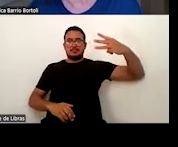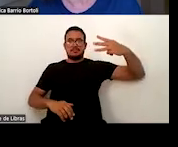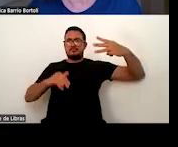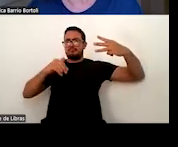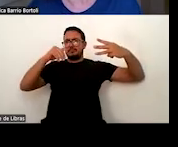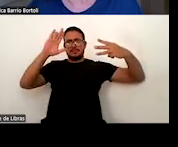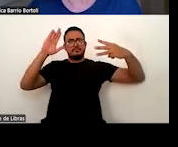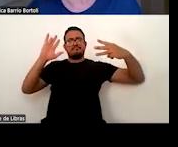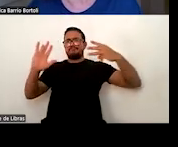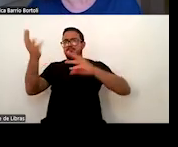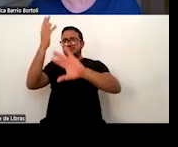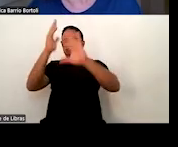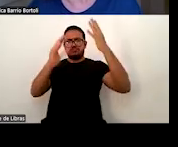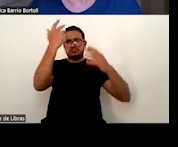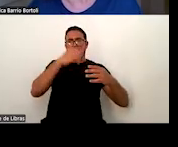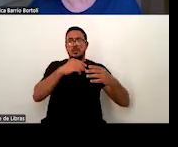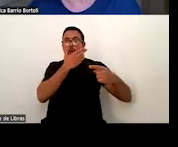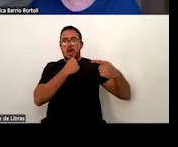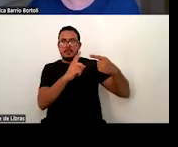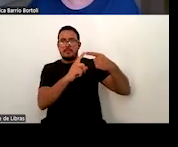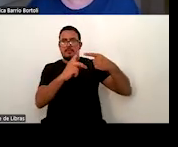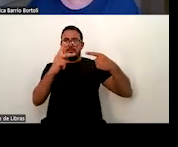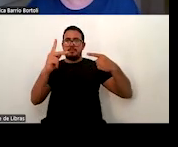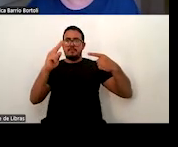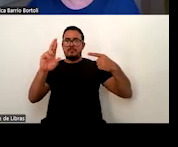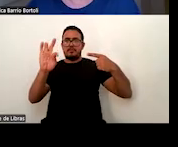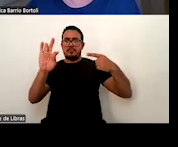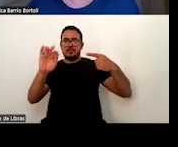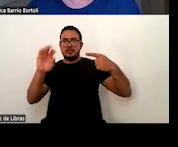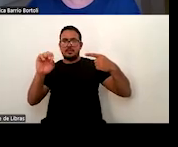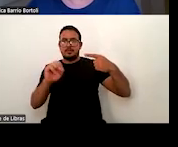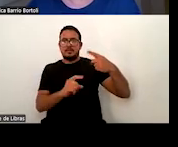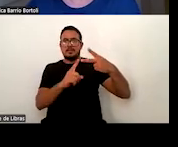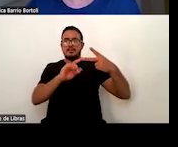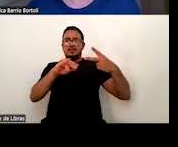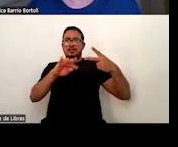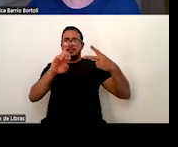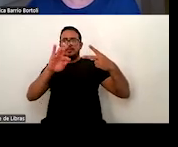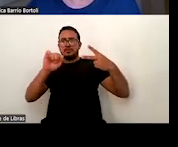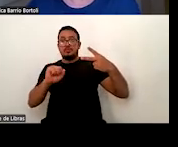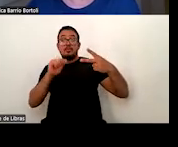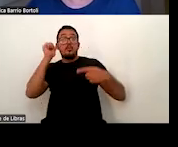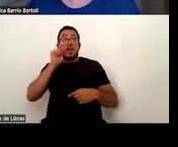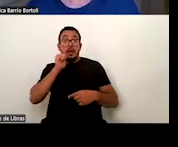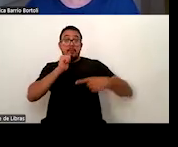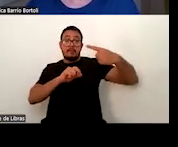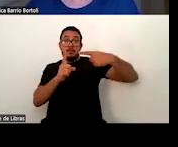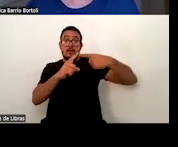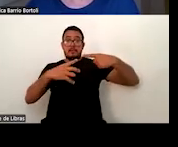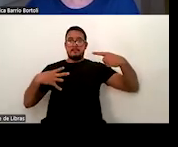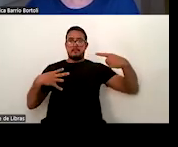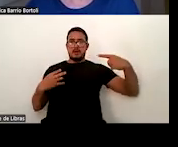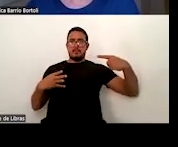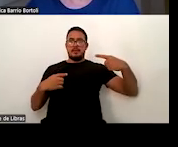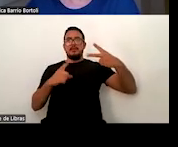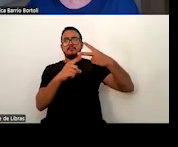próstata, em segundo lugar o intestino, para a mulher, em primeiro lugar mama, em segundo lugar intestino. Isso se a gente excluir,